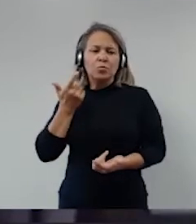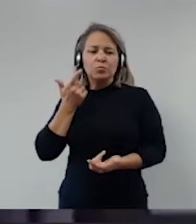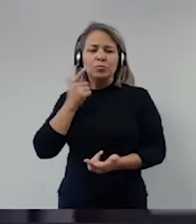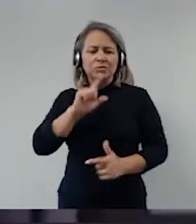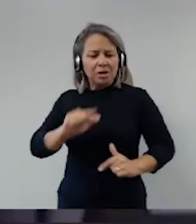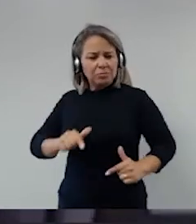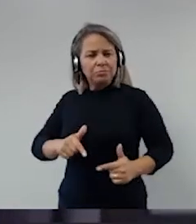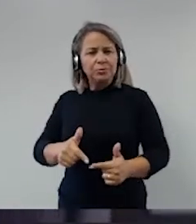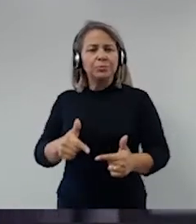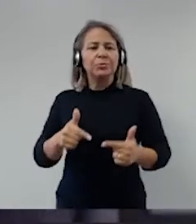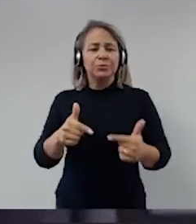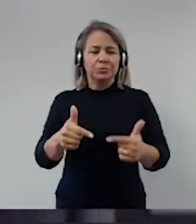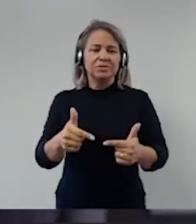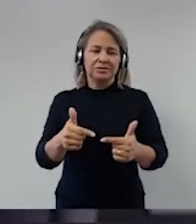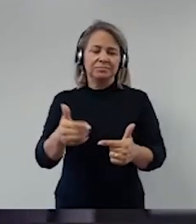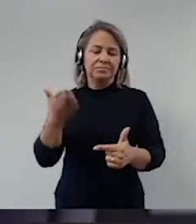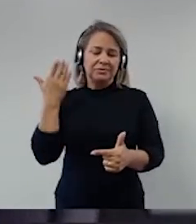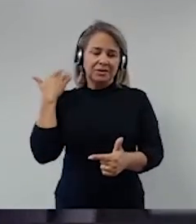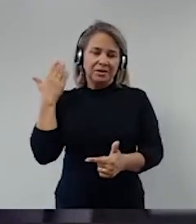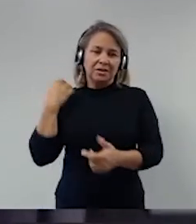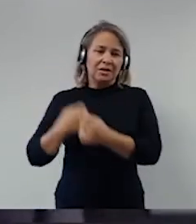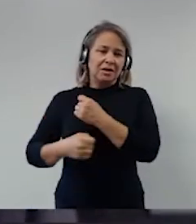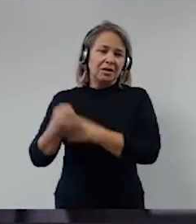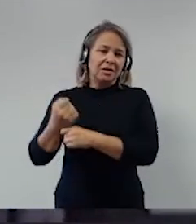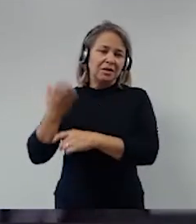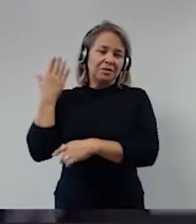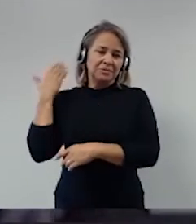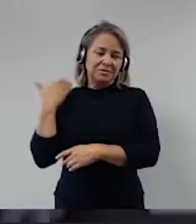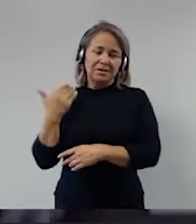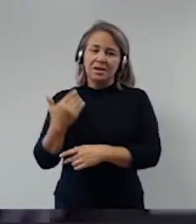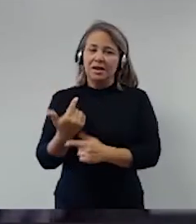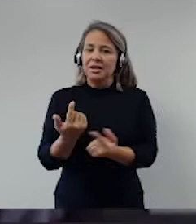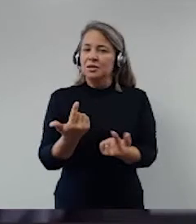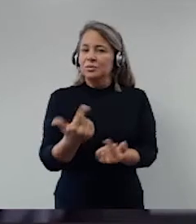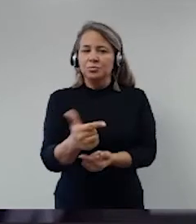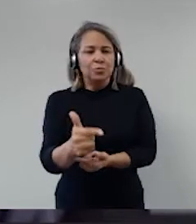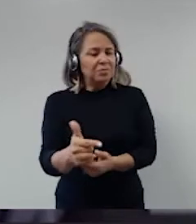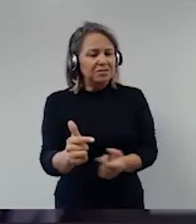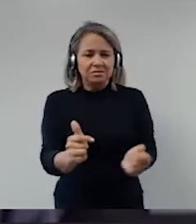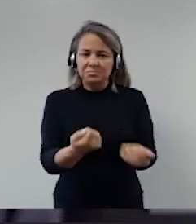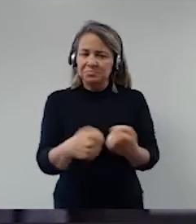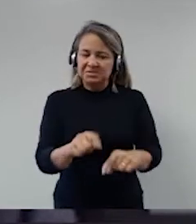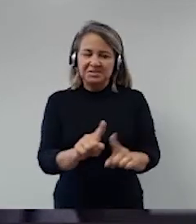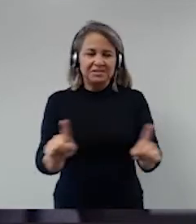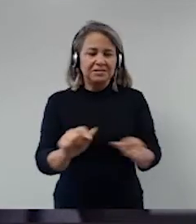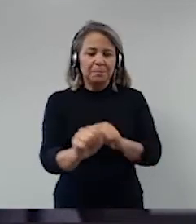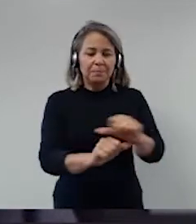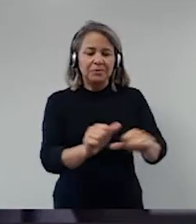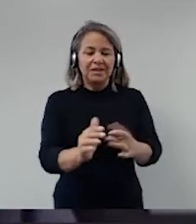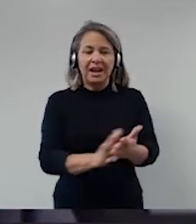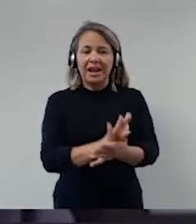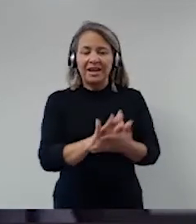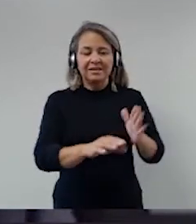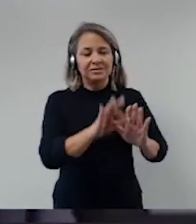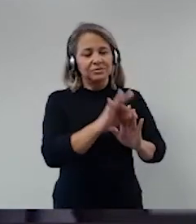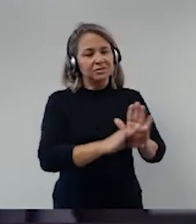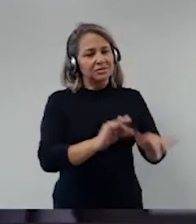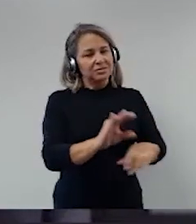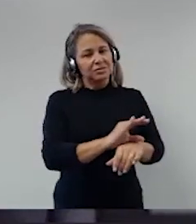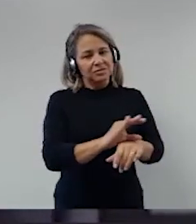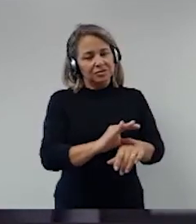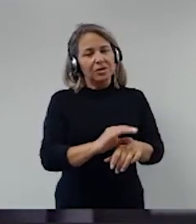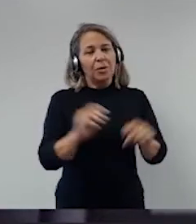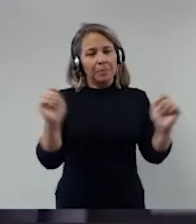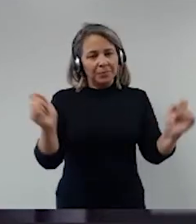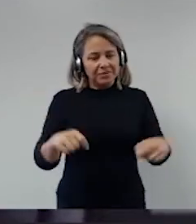de 87 e 88 e que não há necessidade de qualquer alteração nesse momento do texto da Constituição. Devemos, a todo